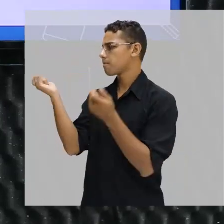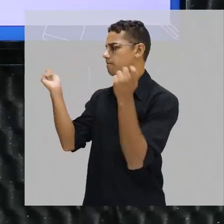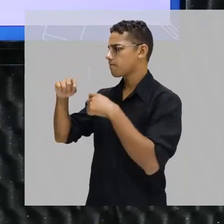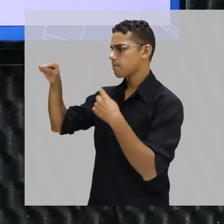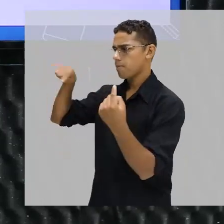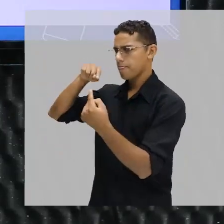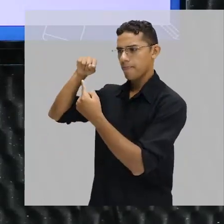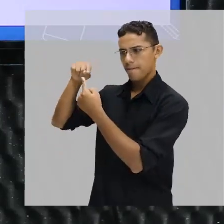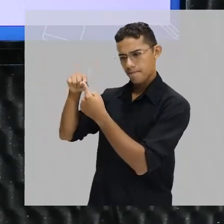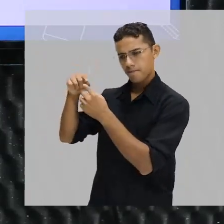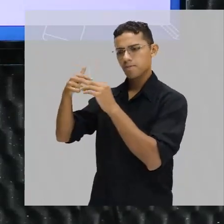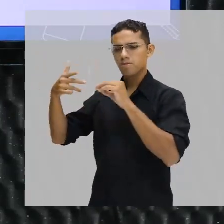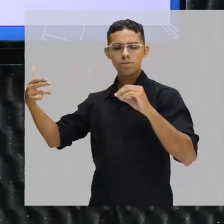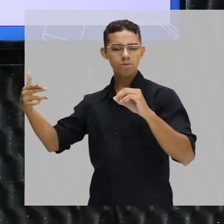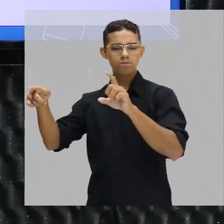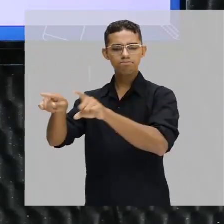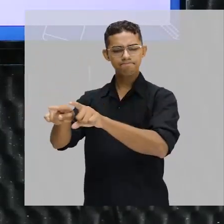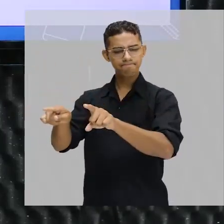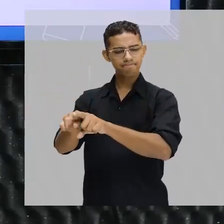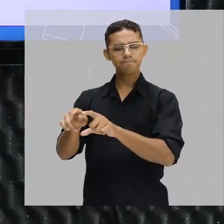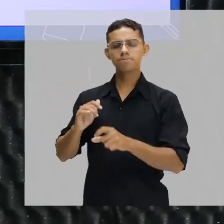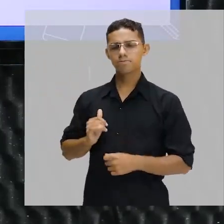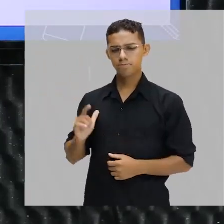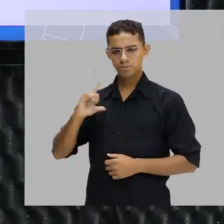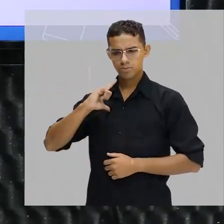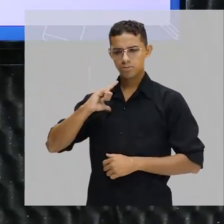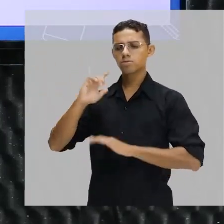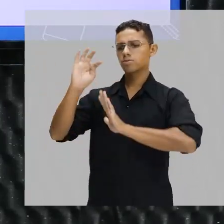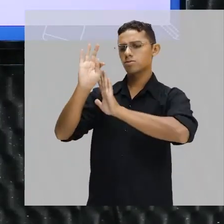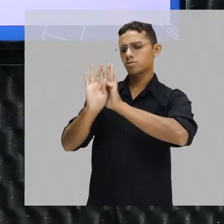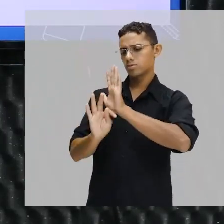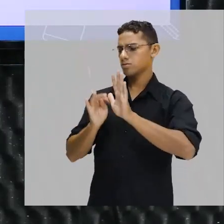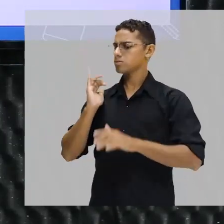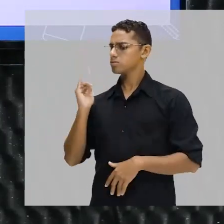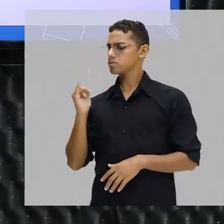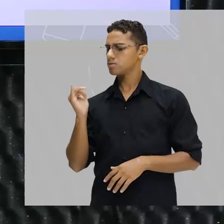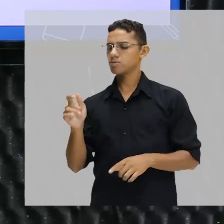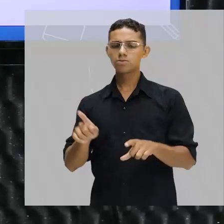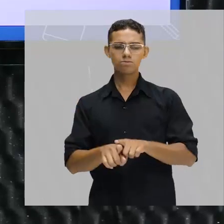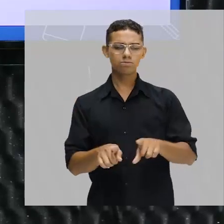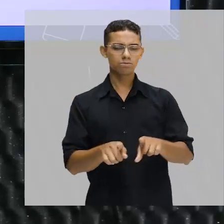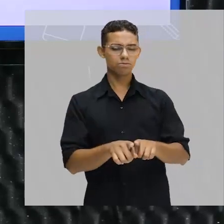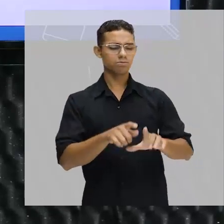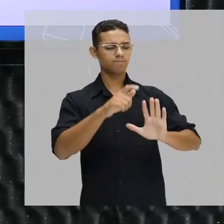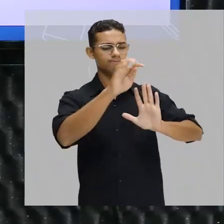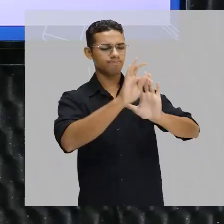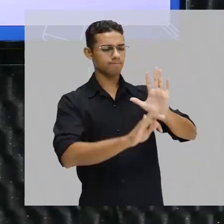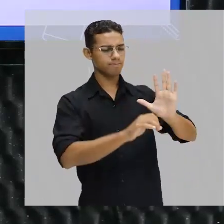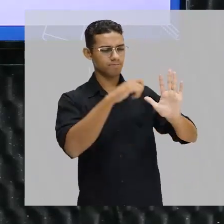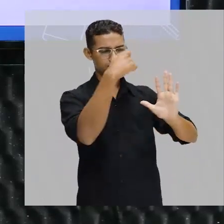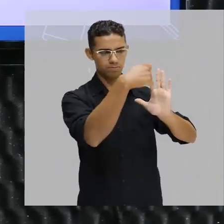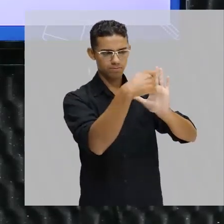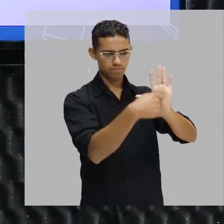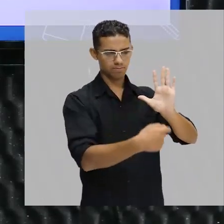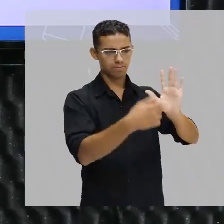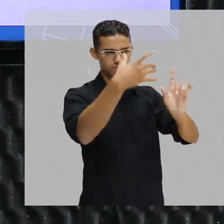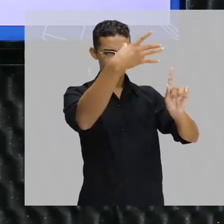eu tenho tanto a modalidade narrativa como a modalidade descritiva. Então, vamos ver cada